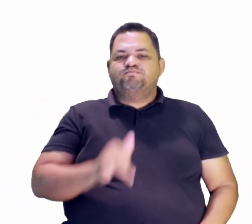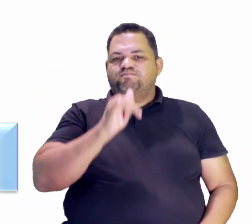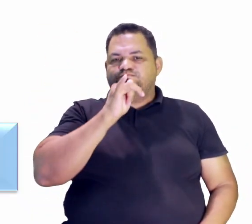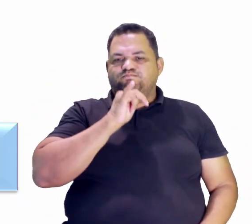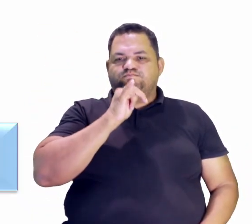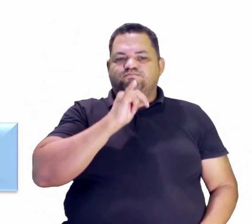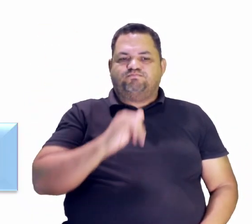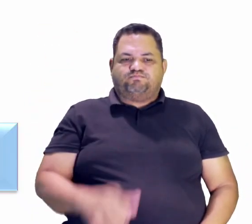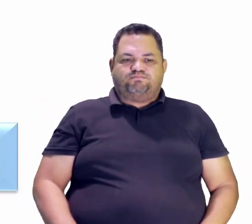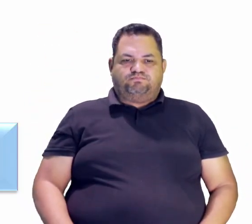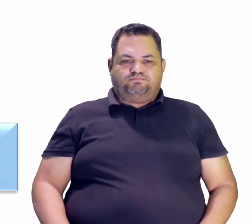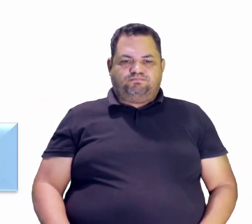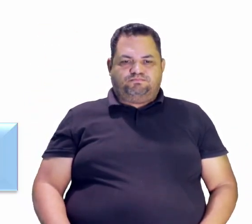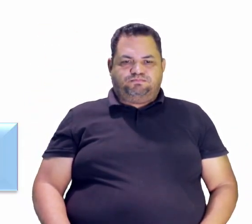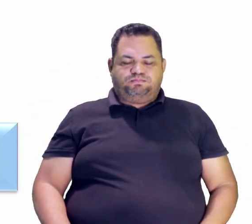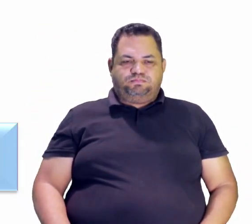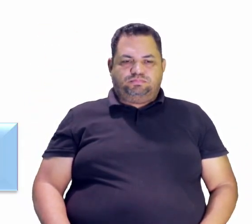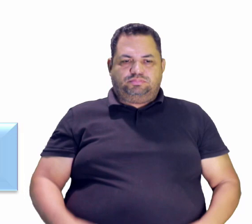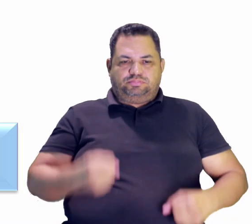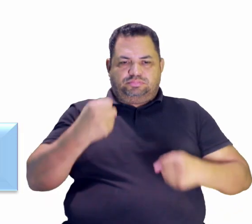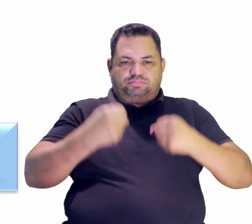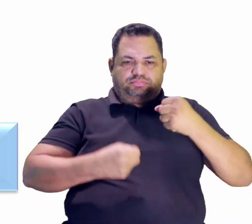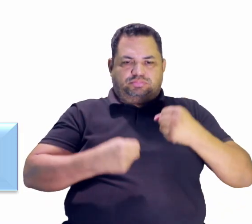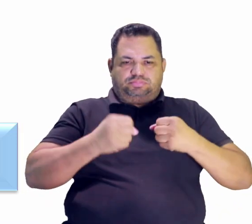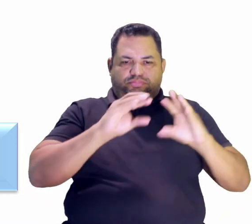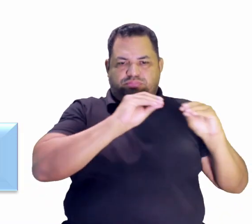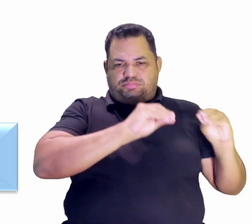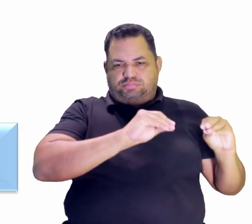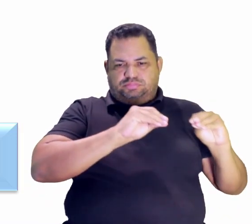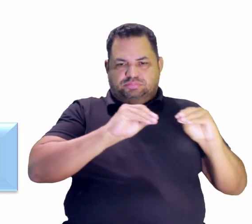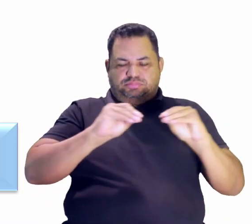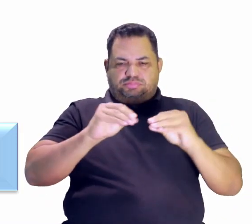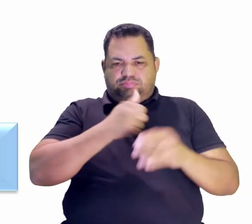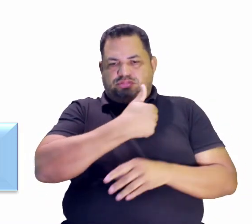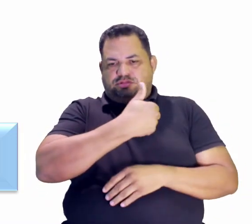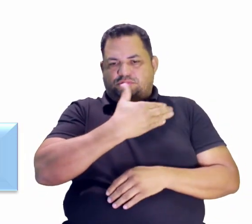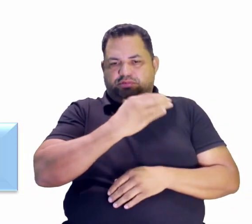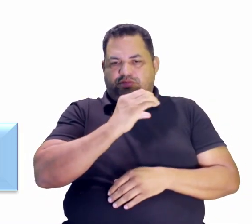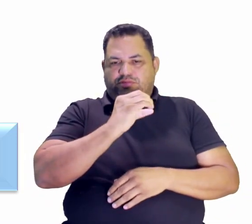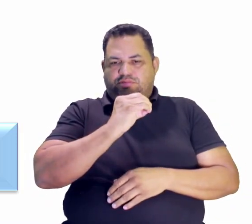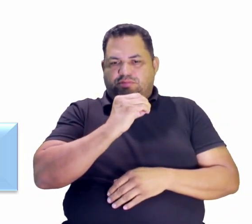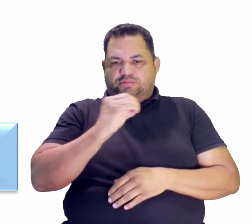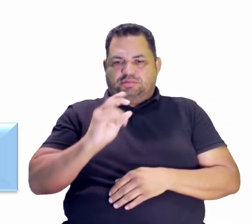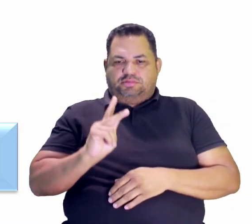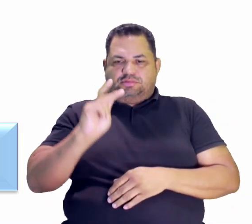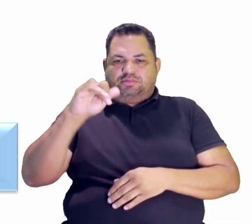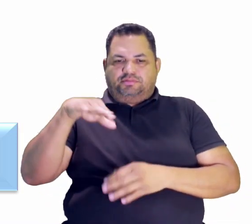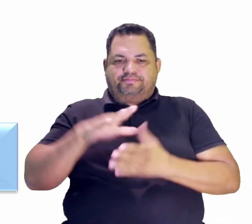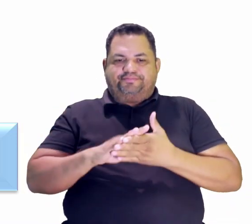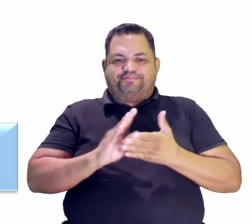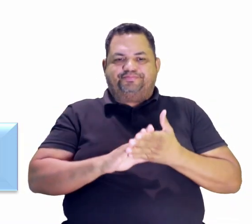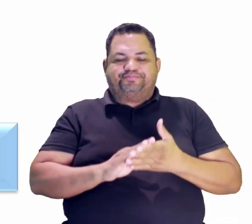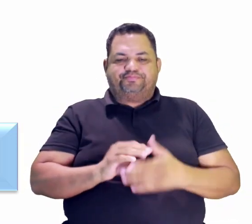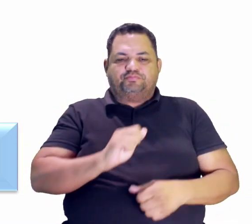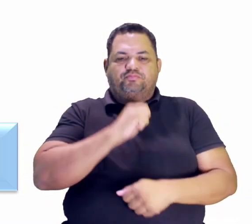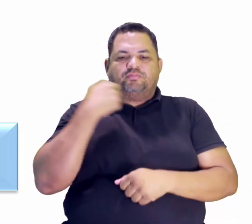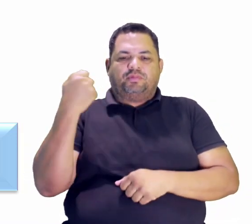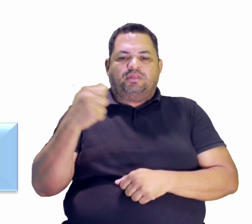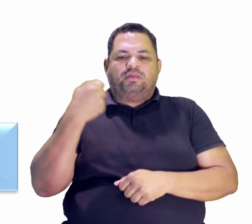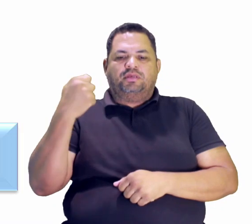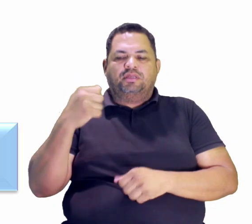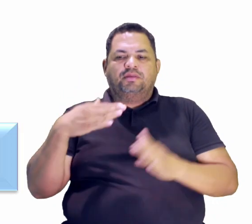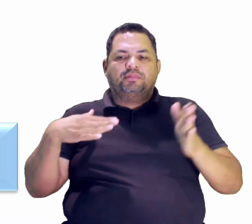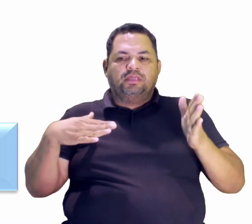Vamos nos exemplos, então. Por exemplo, o carro está se movendo a 100 km por hora, indo de Ariquemes a Vilhena.